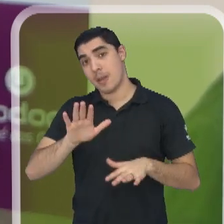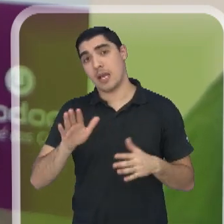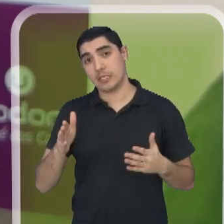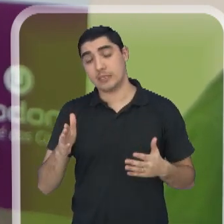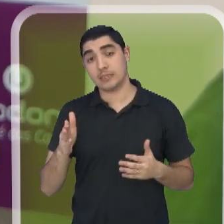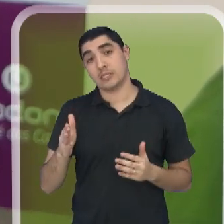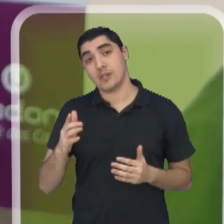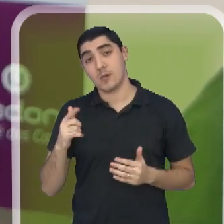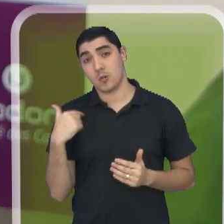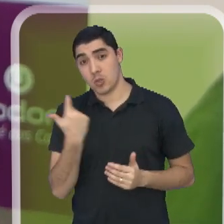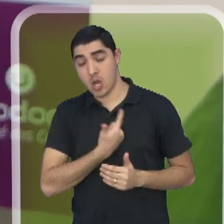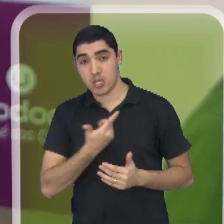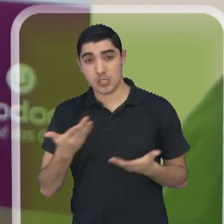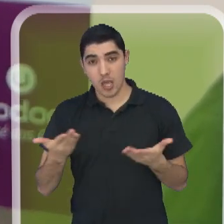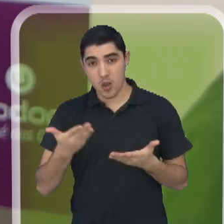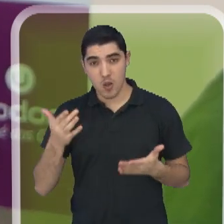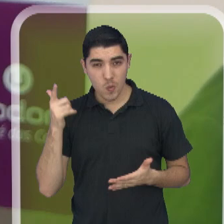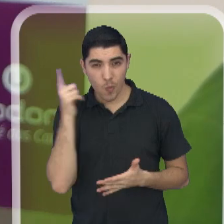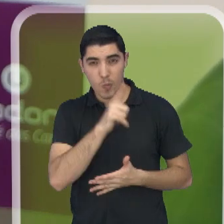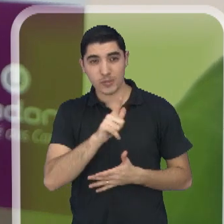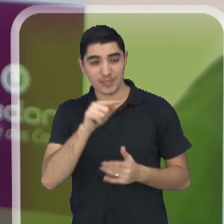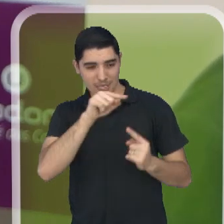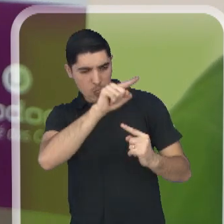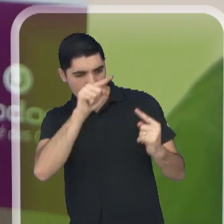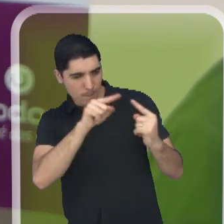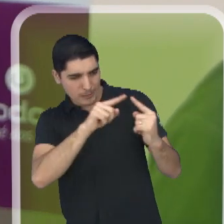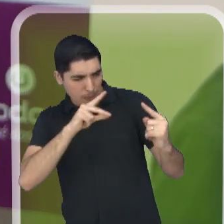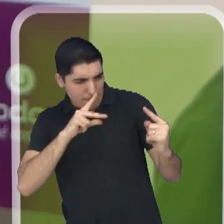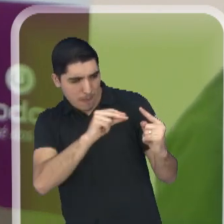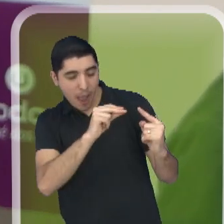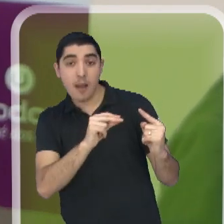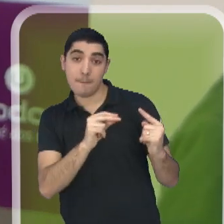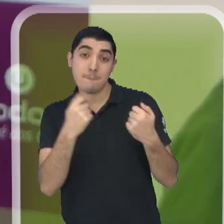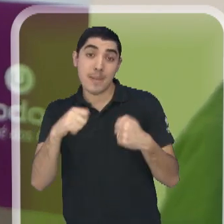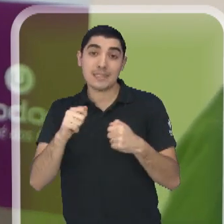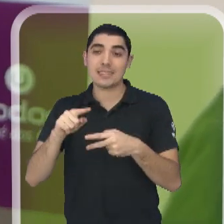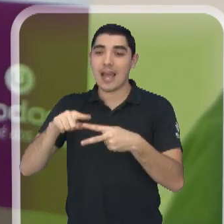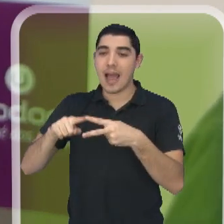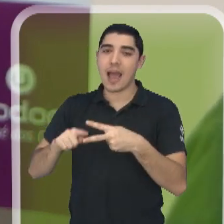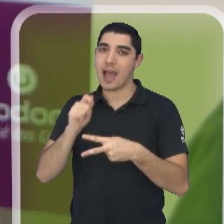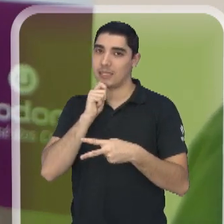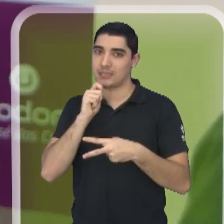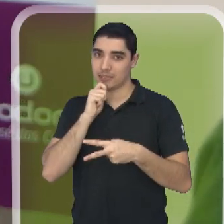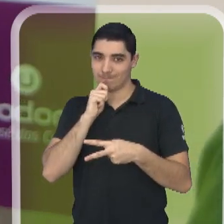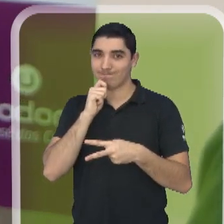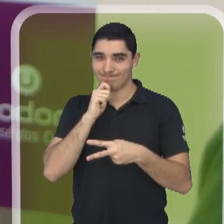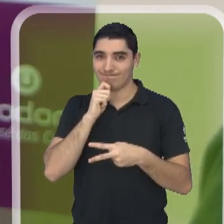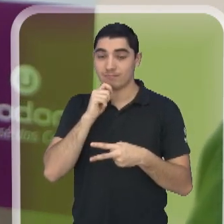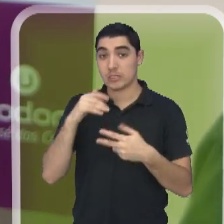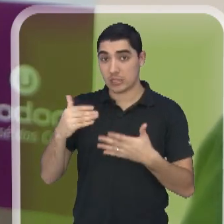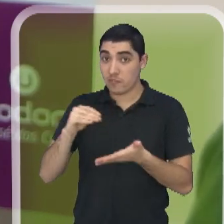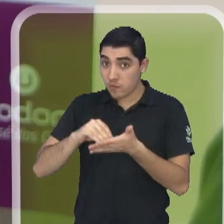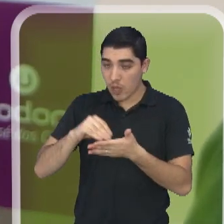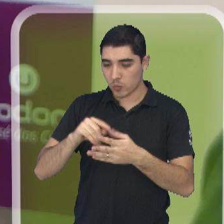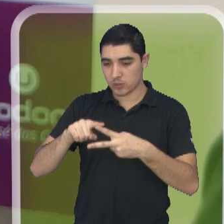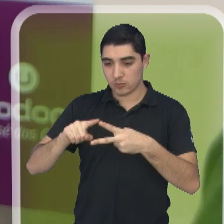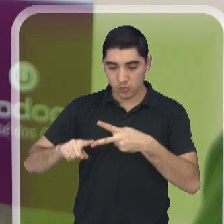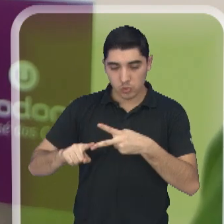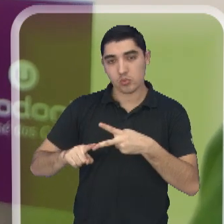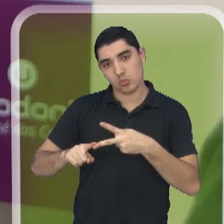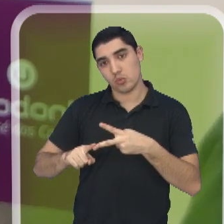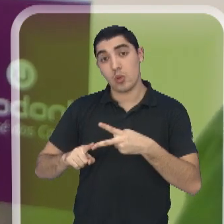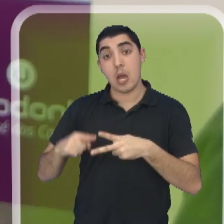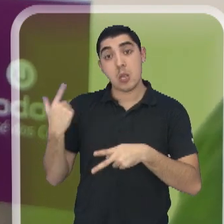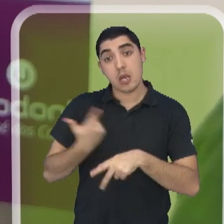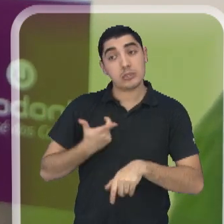gente consiga alcançar os nossos objetivos, nós precisamos dessas duas peças ainda. Está faltando e nós vamos aguardar até